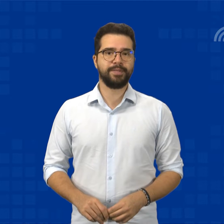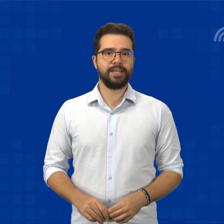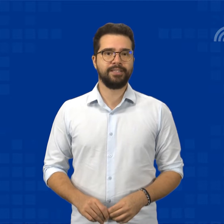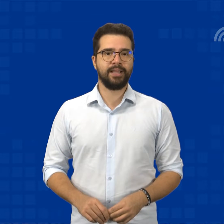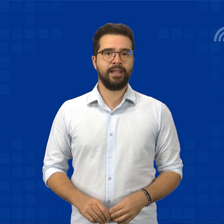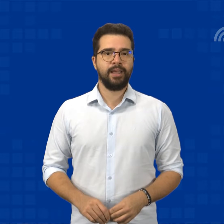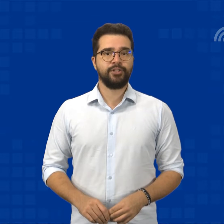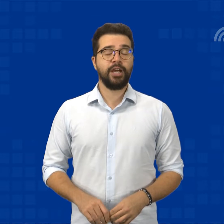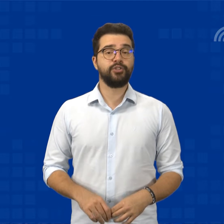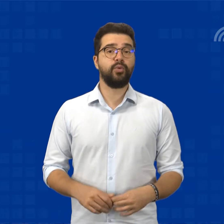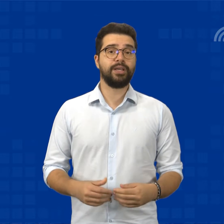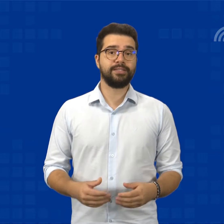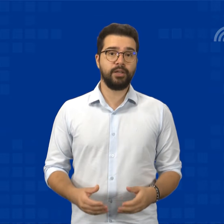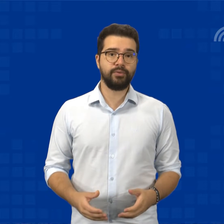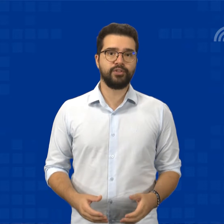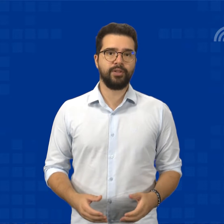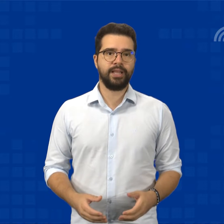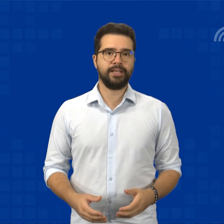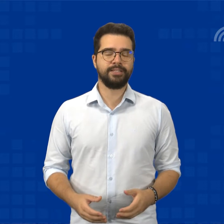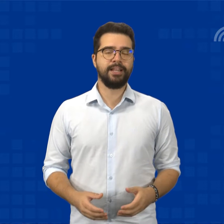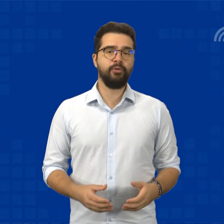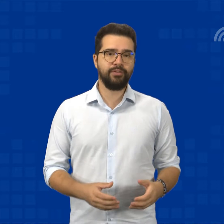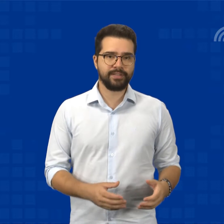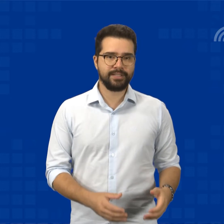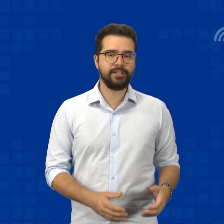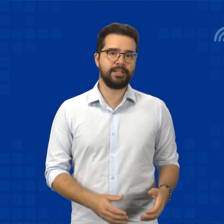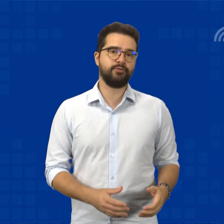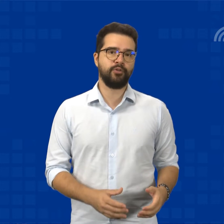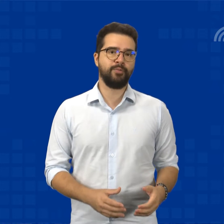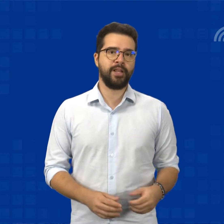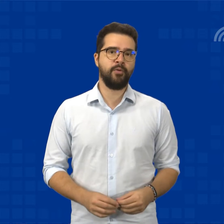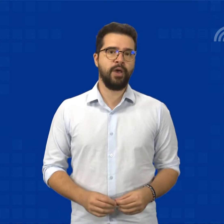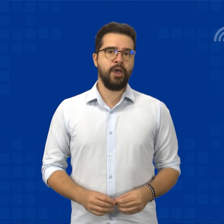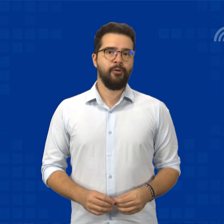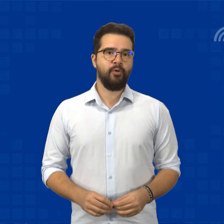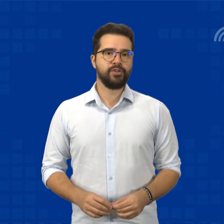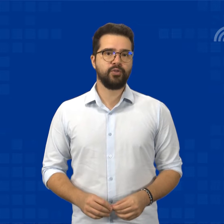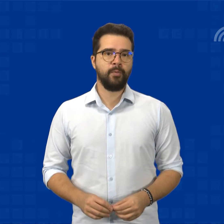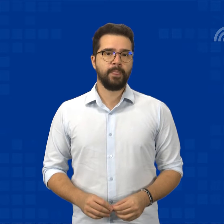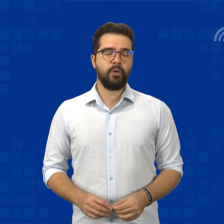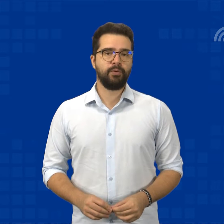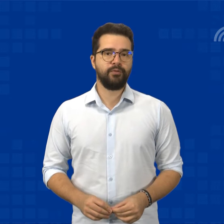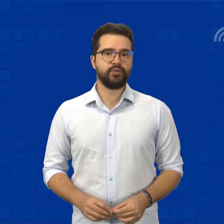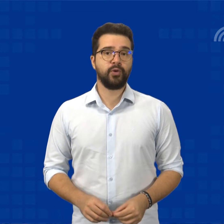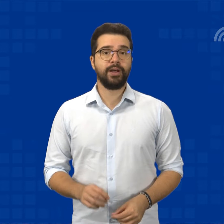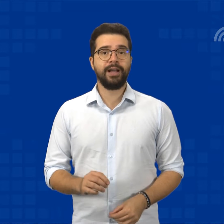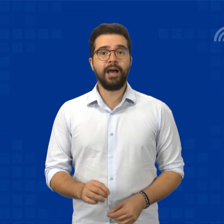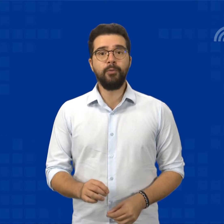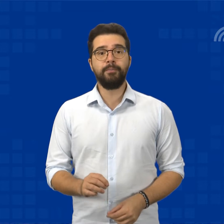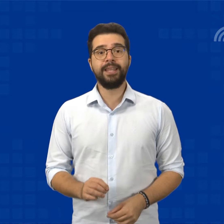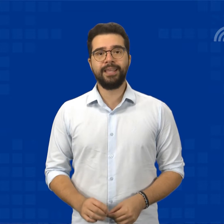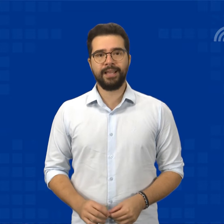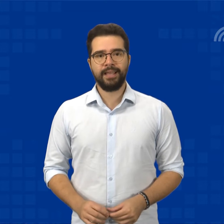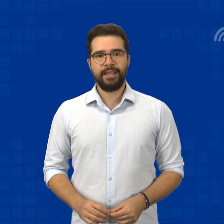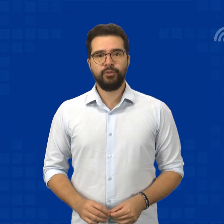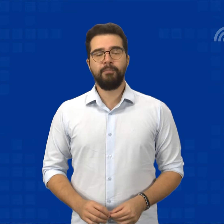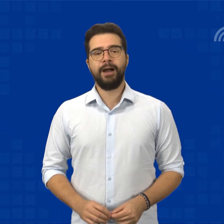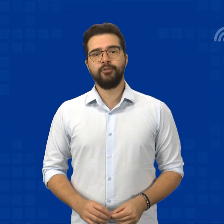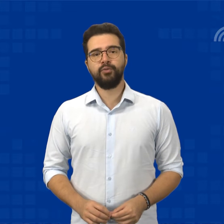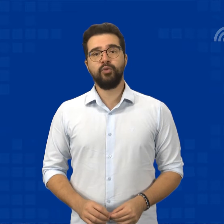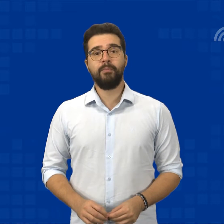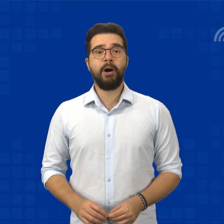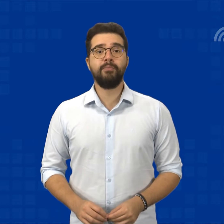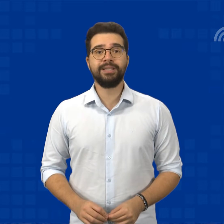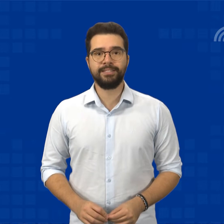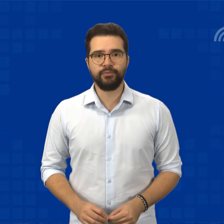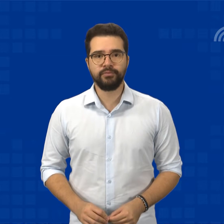assessoria especializada de articulação das ODS na Universidade Estadual do Maranhão, conversou com o professor Carlo Pereira, do